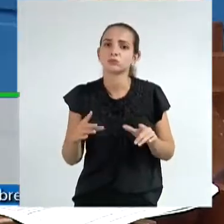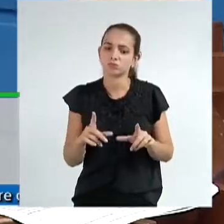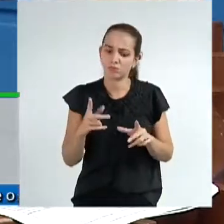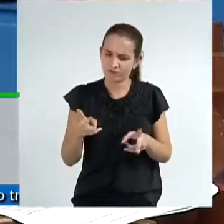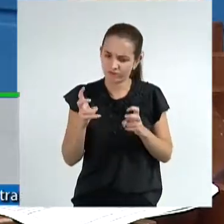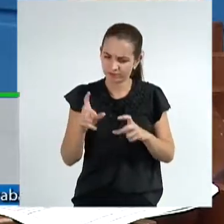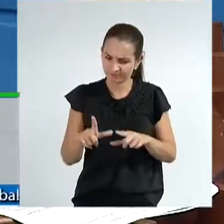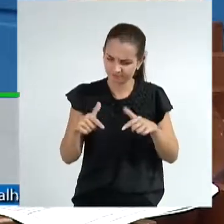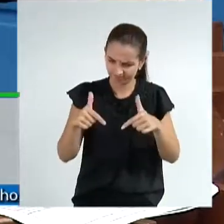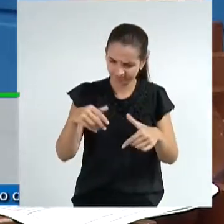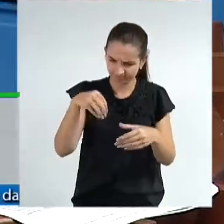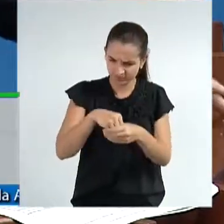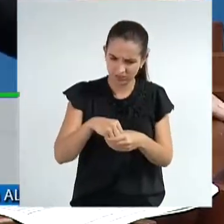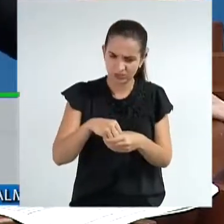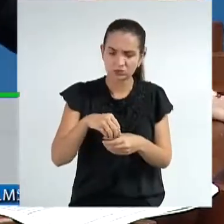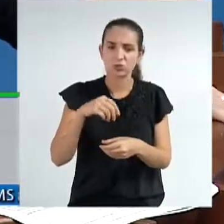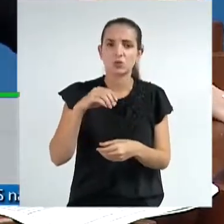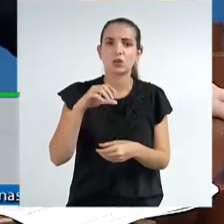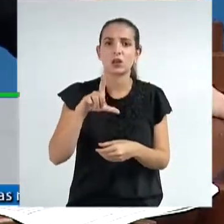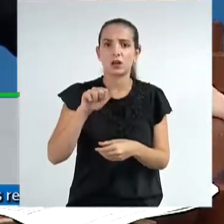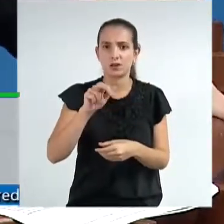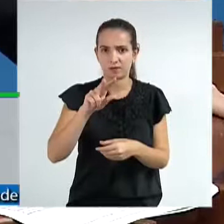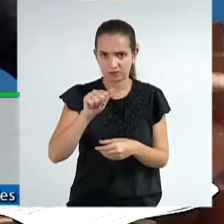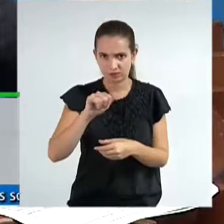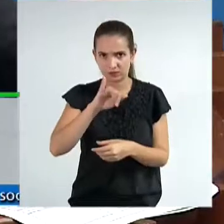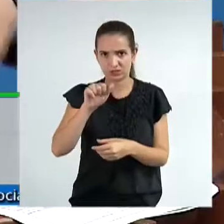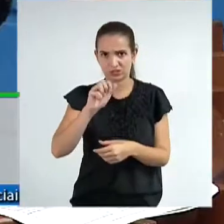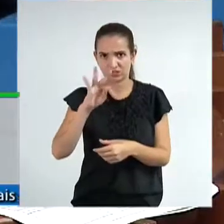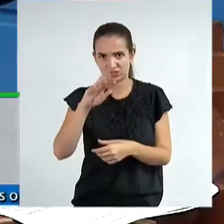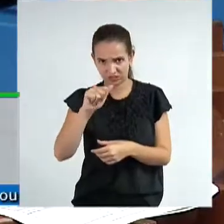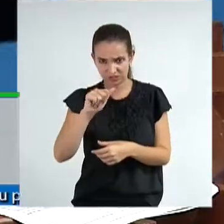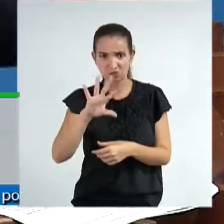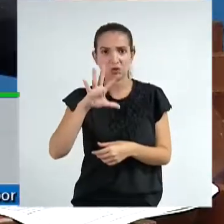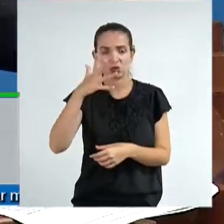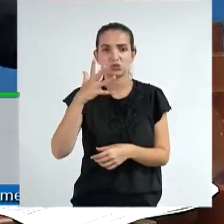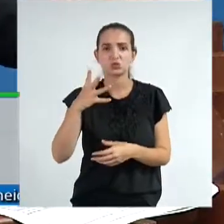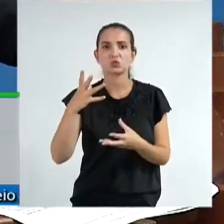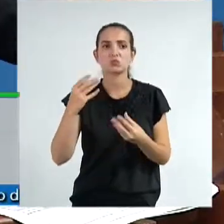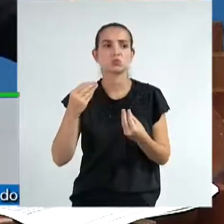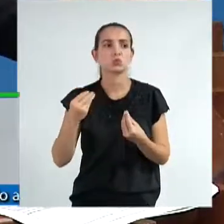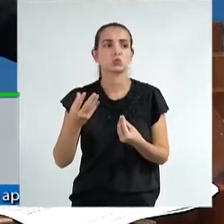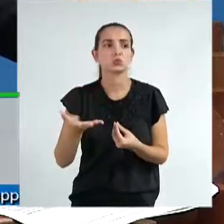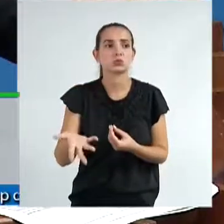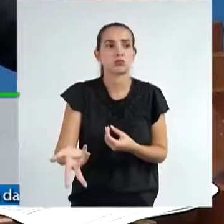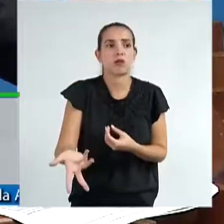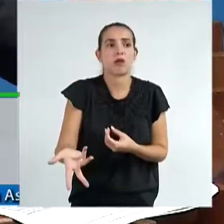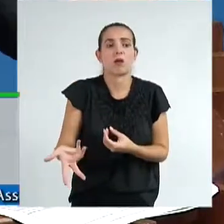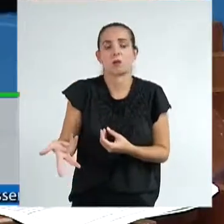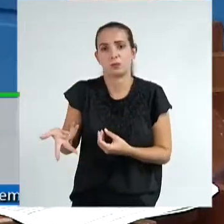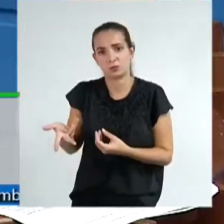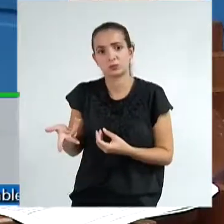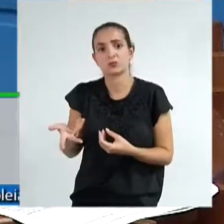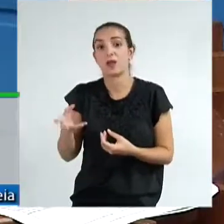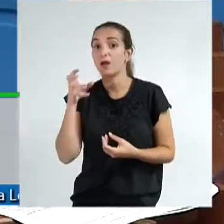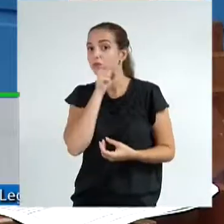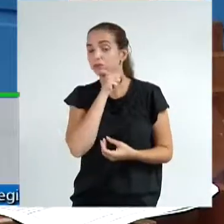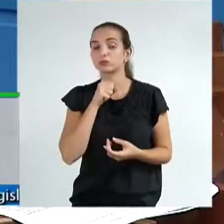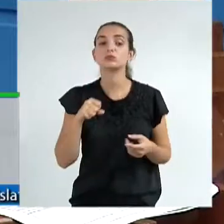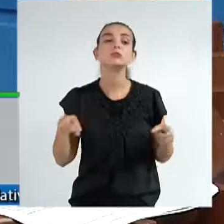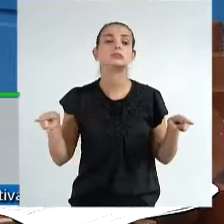atividades dessa Operação Lava Jato, elas se deram de forma muito célere e